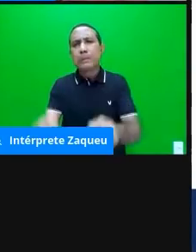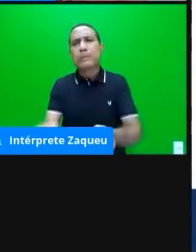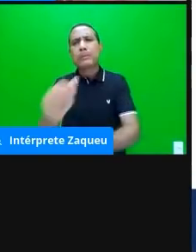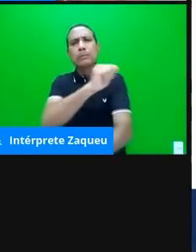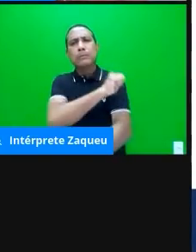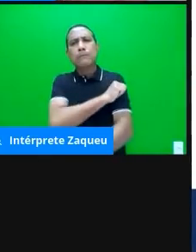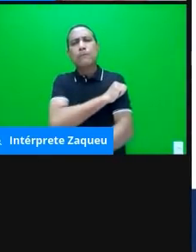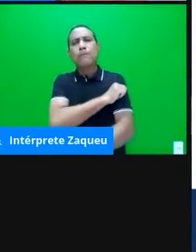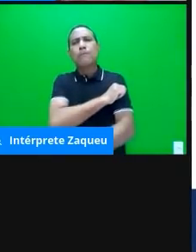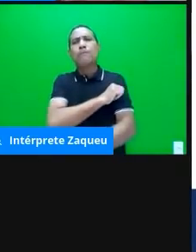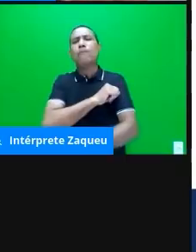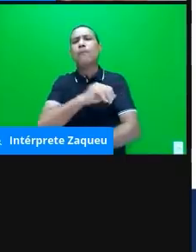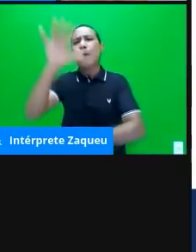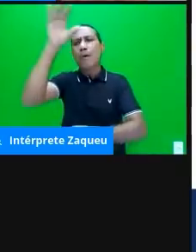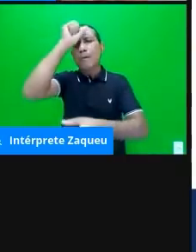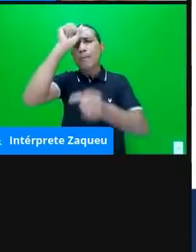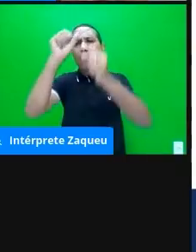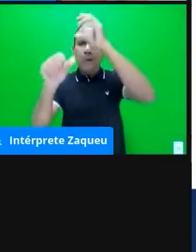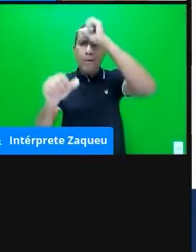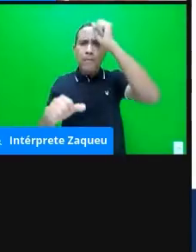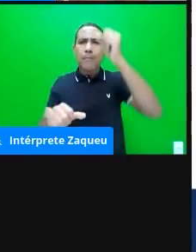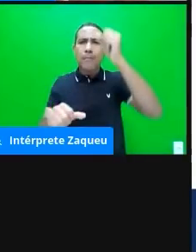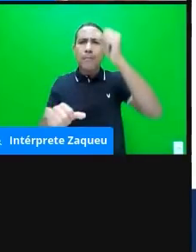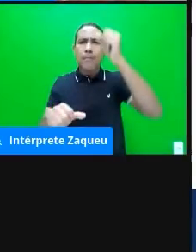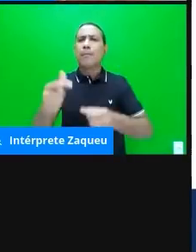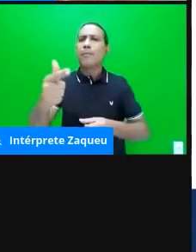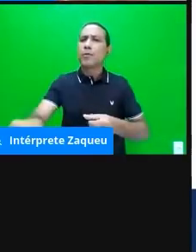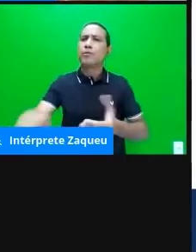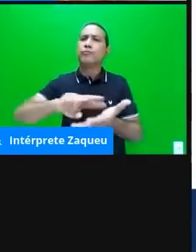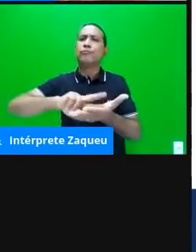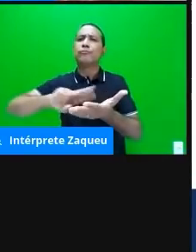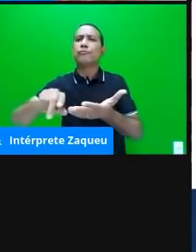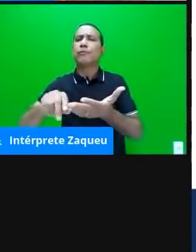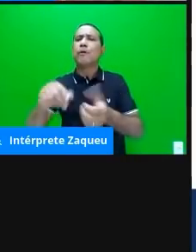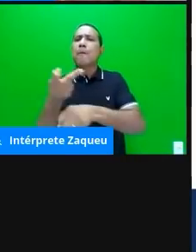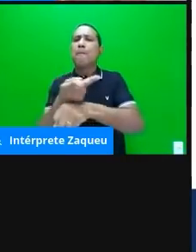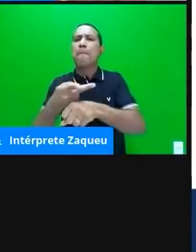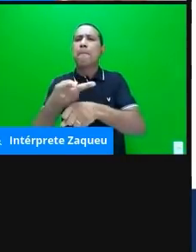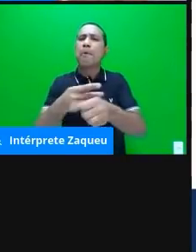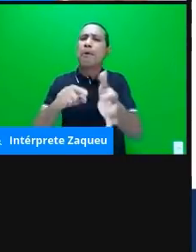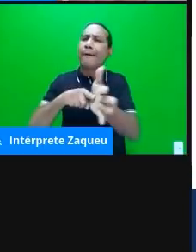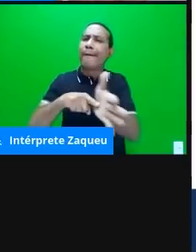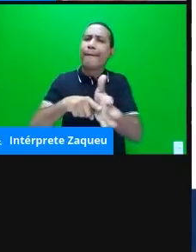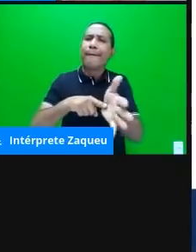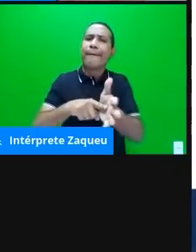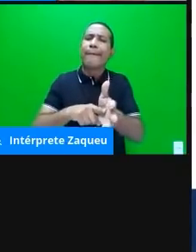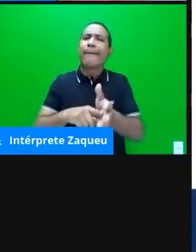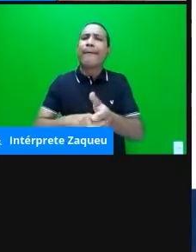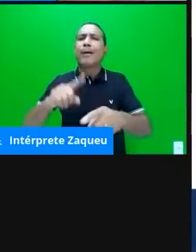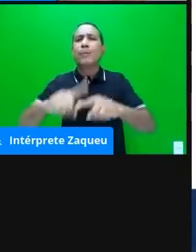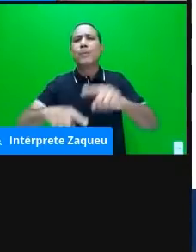rever os nossos processos de aprendizagem, a buscar recursos